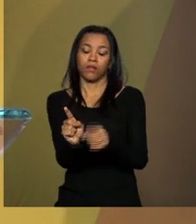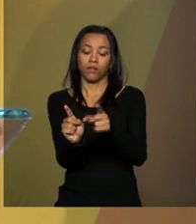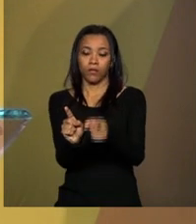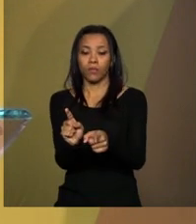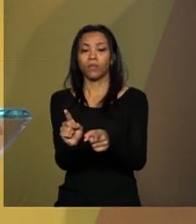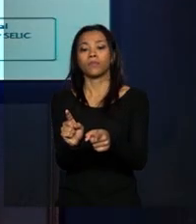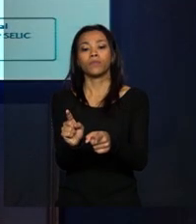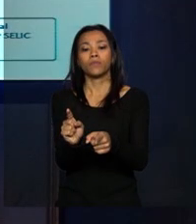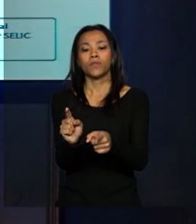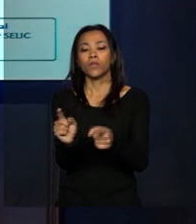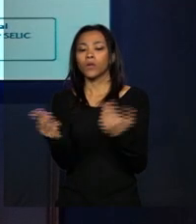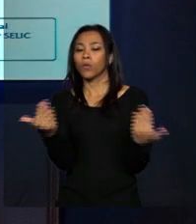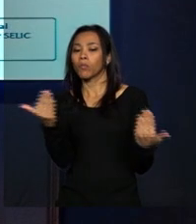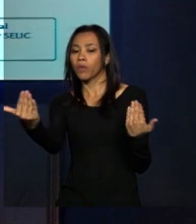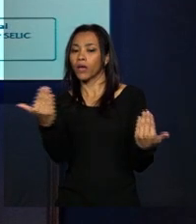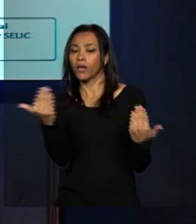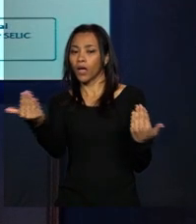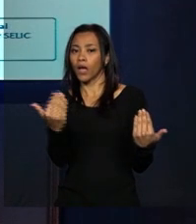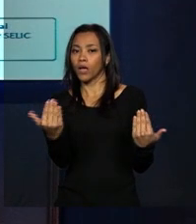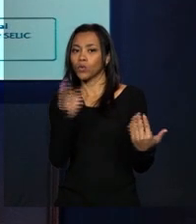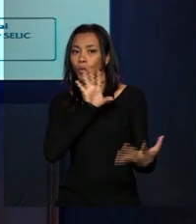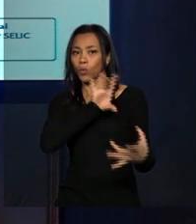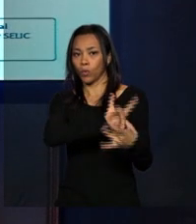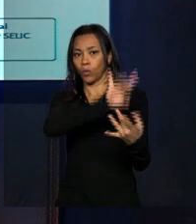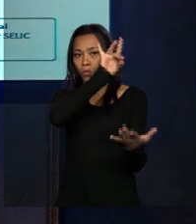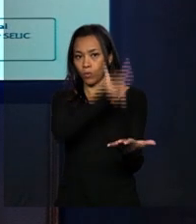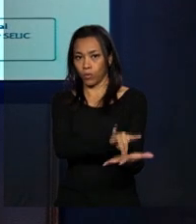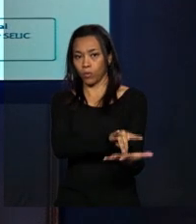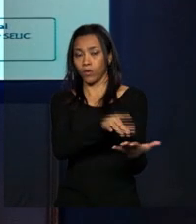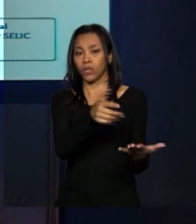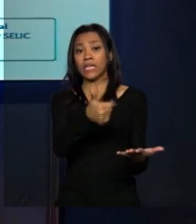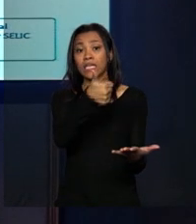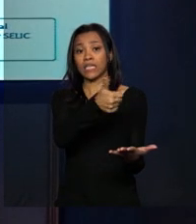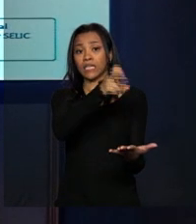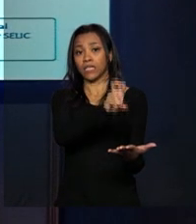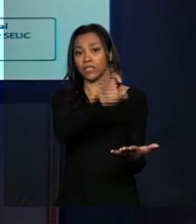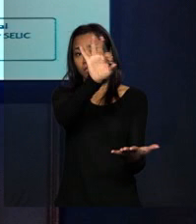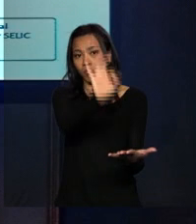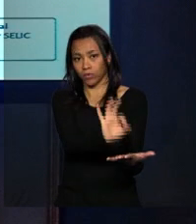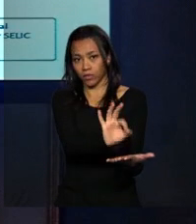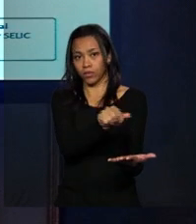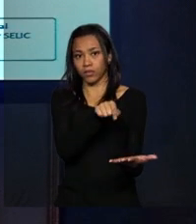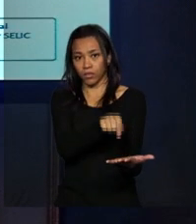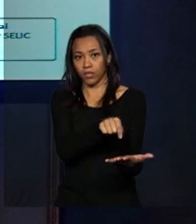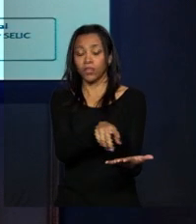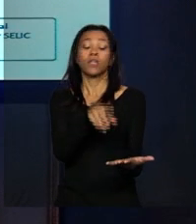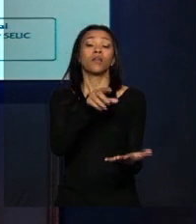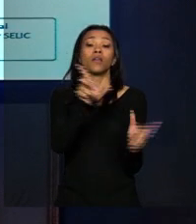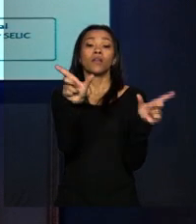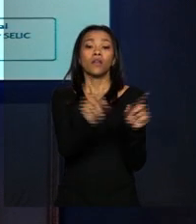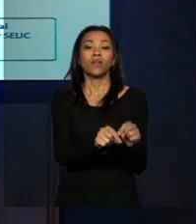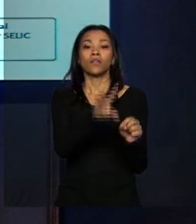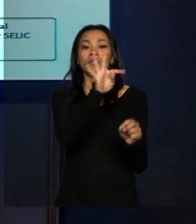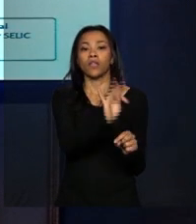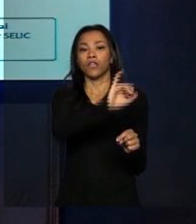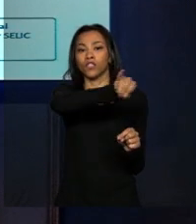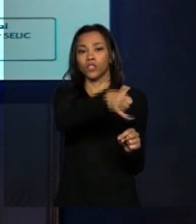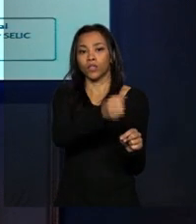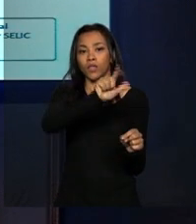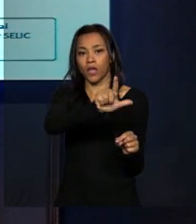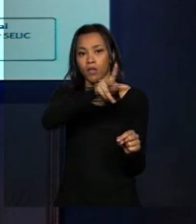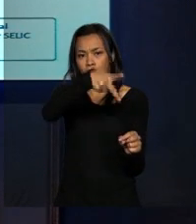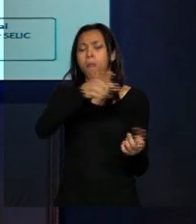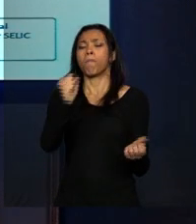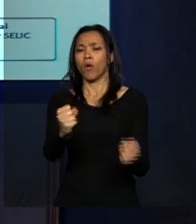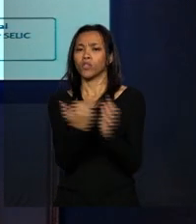comparado com a situação atual na qual apenas 15% em tjlp poderá aumentar a